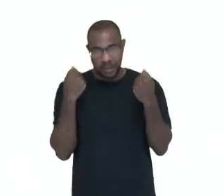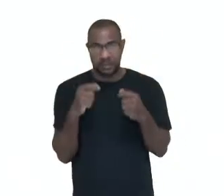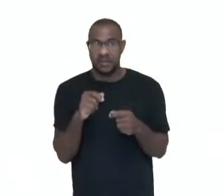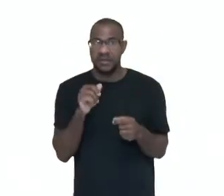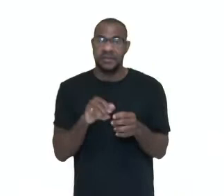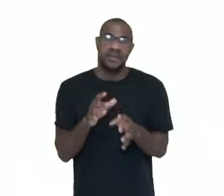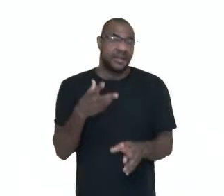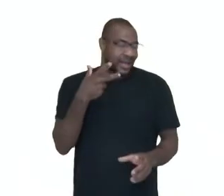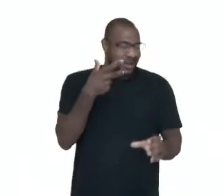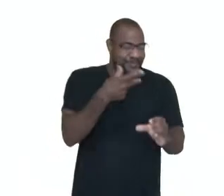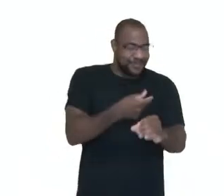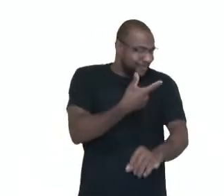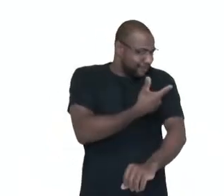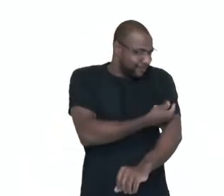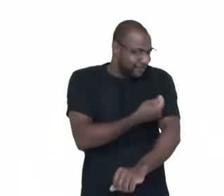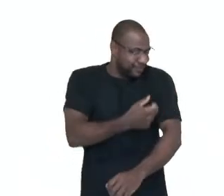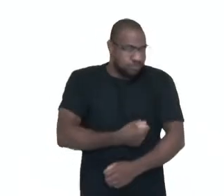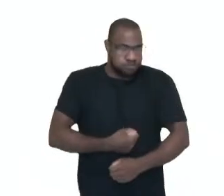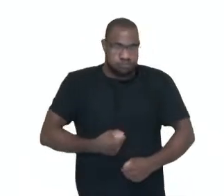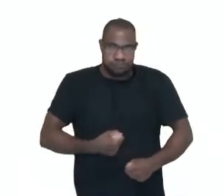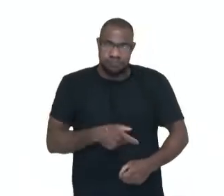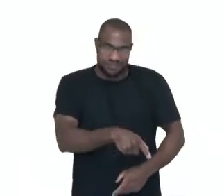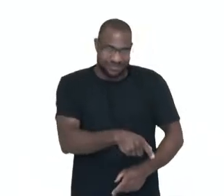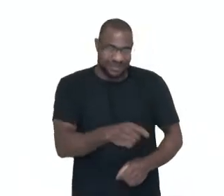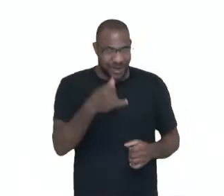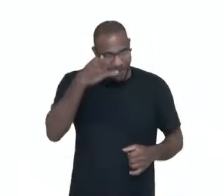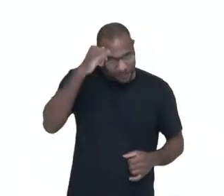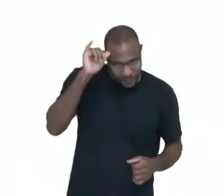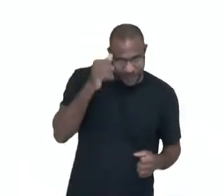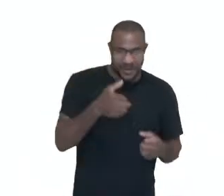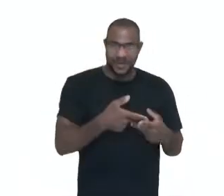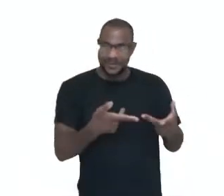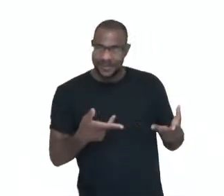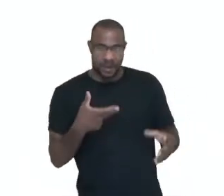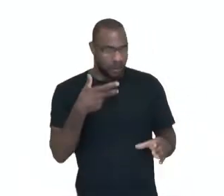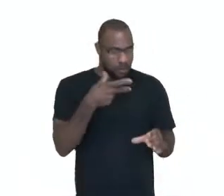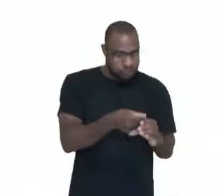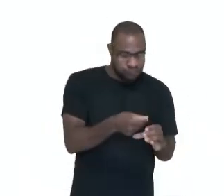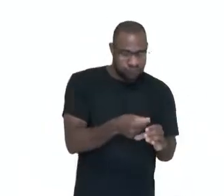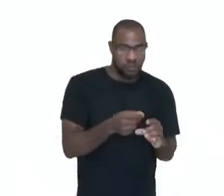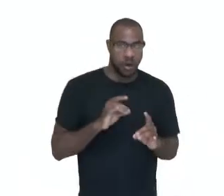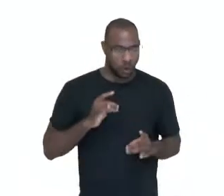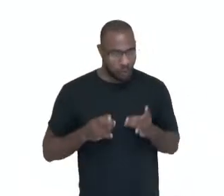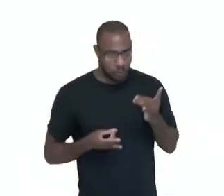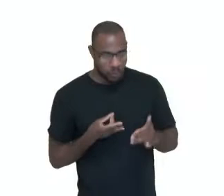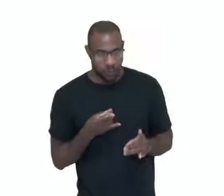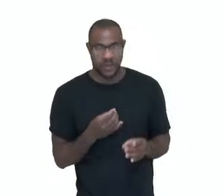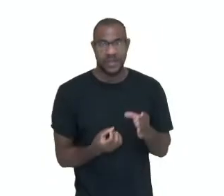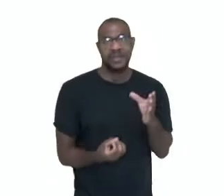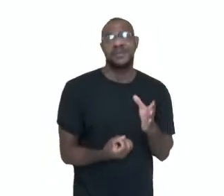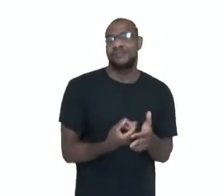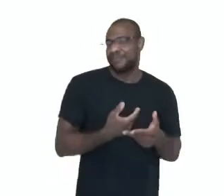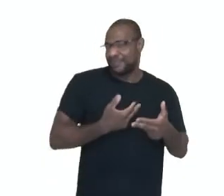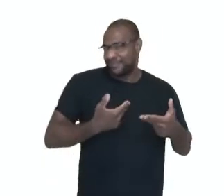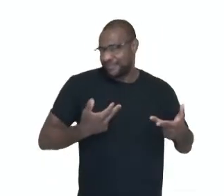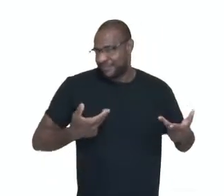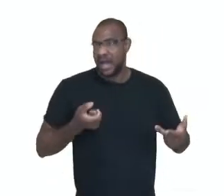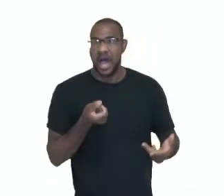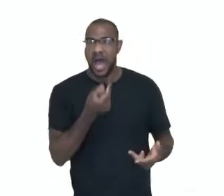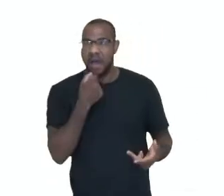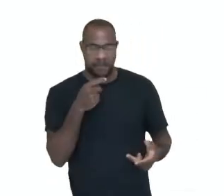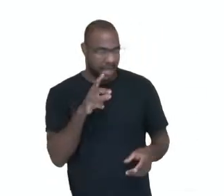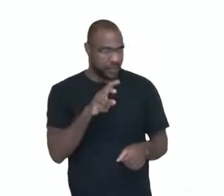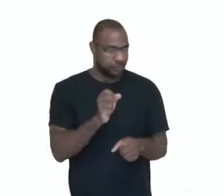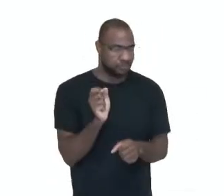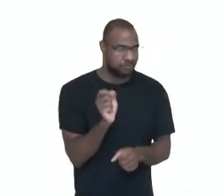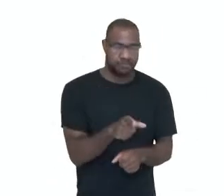manipulação genética, inseminação artificial, ingestão de hormônios, anabolizantes, criação de